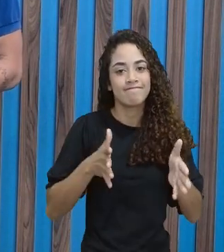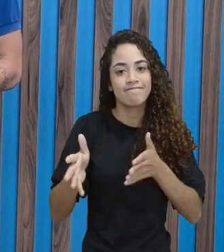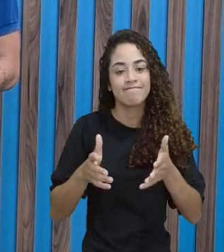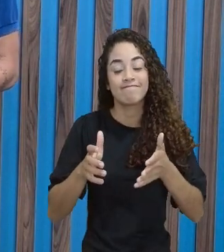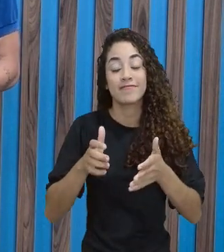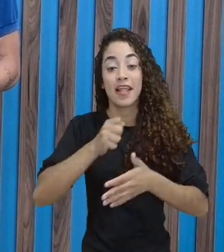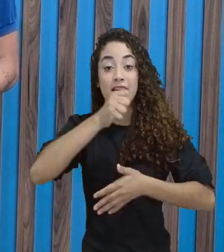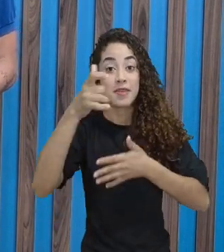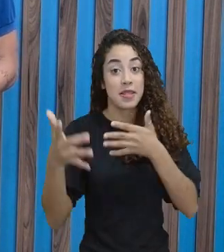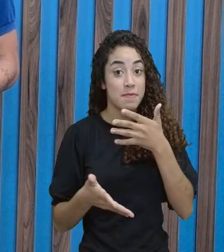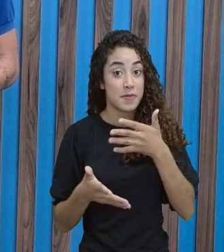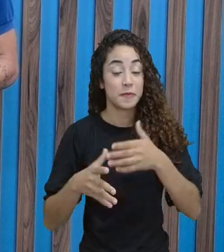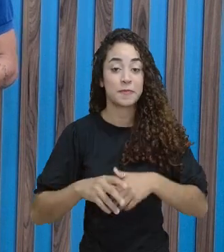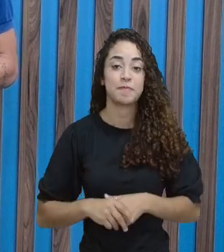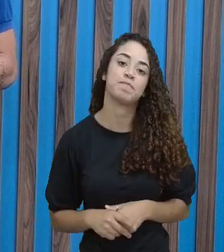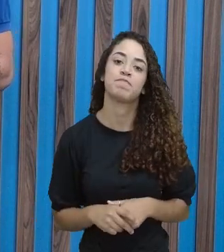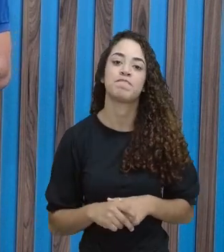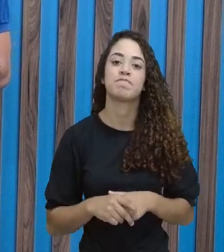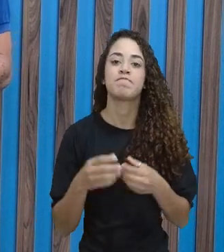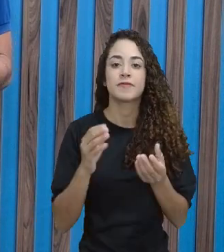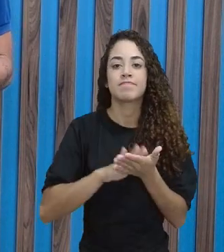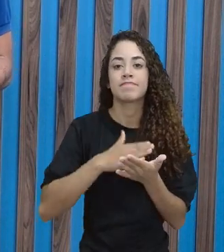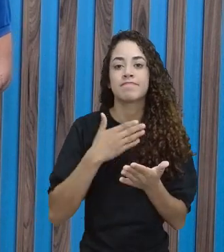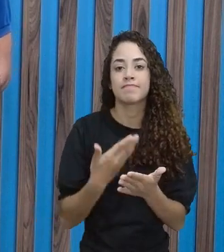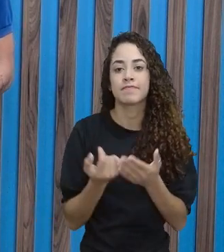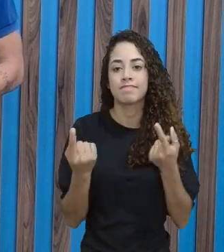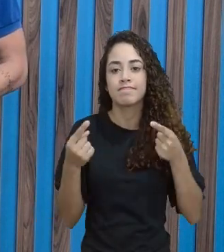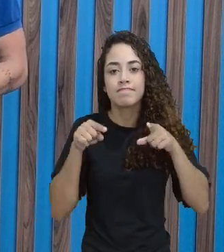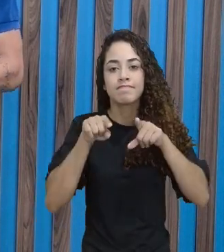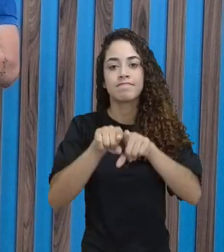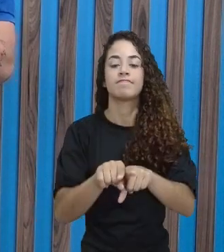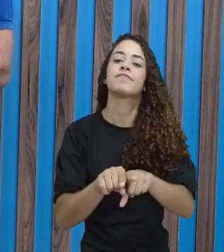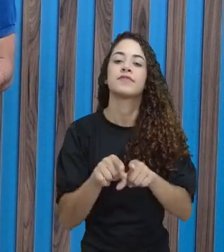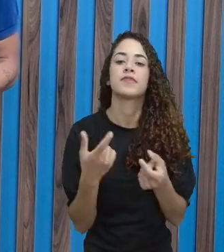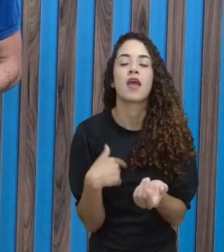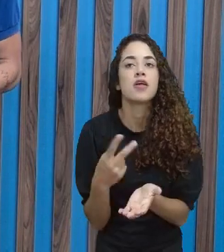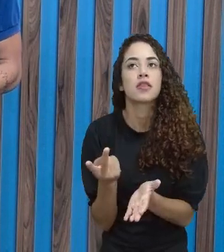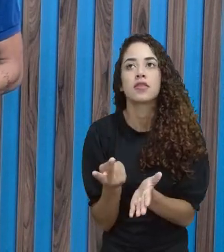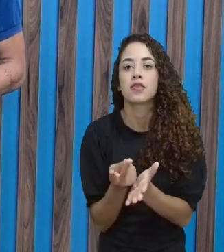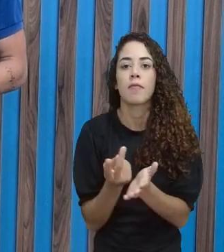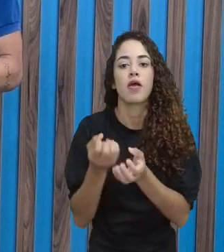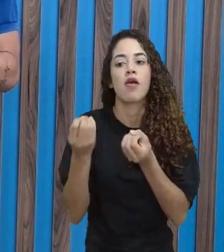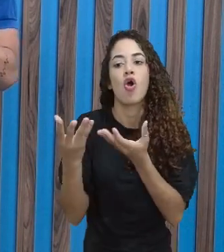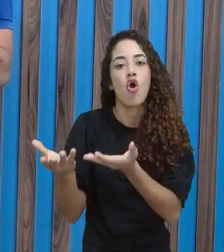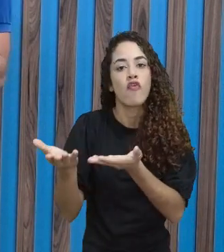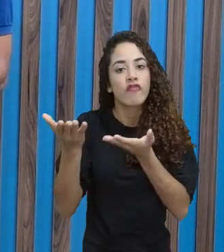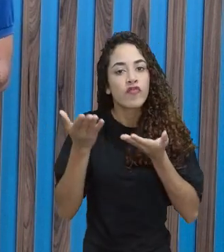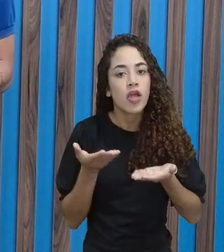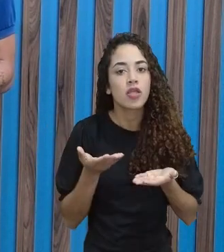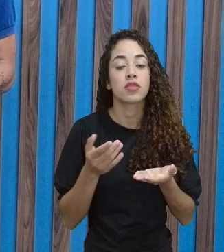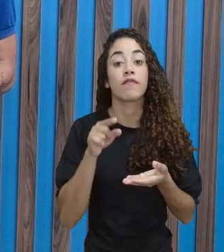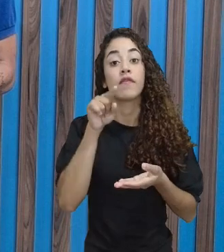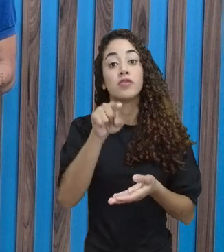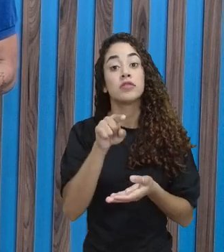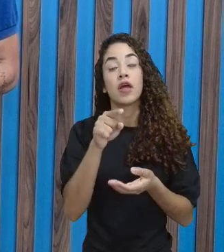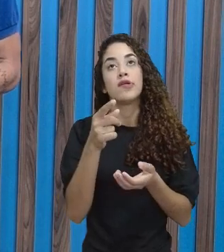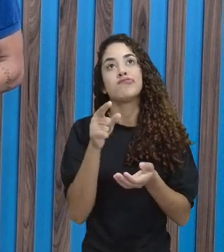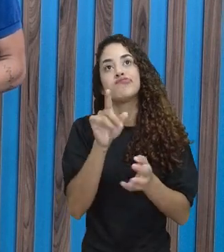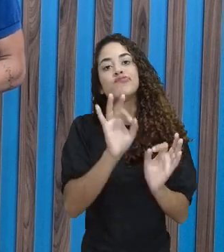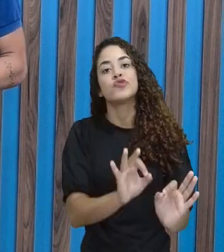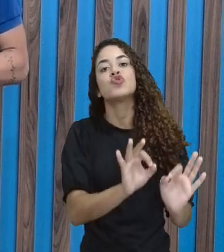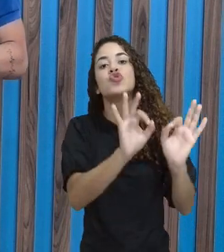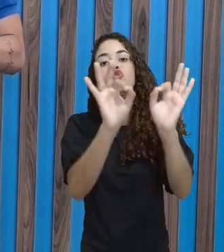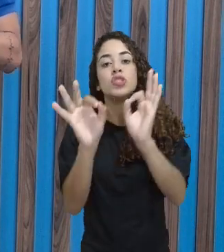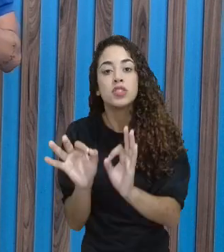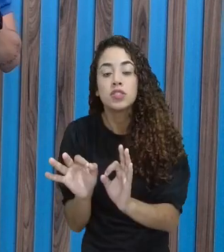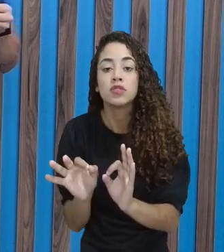da língua brasileira de sinais, né? Fazendo aí essa tradução simultânea. E eu sempre faço o convite para você que está aí nos assistindo,